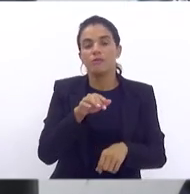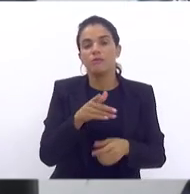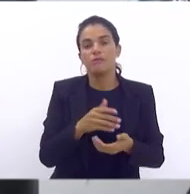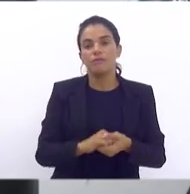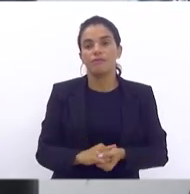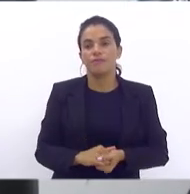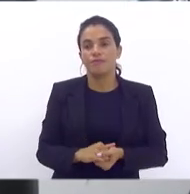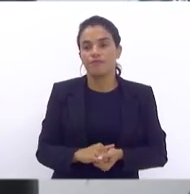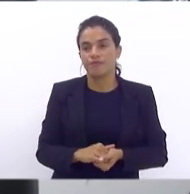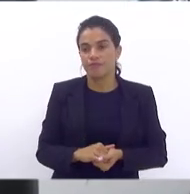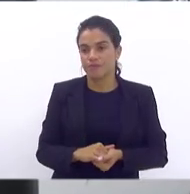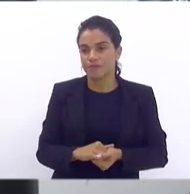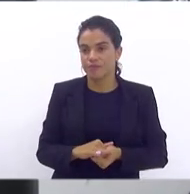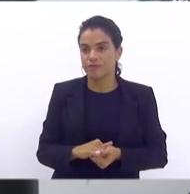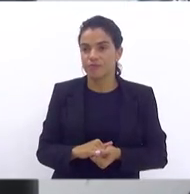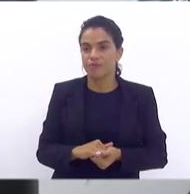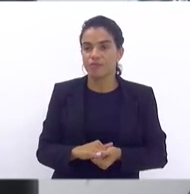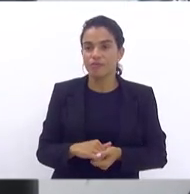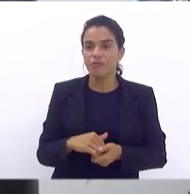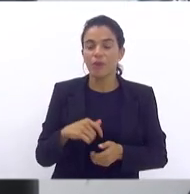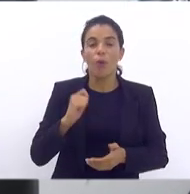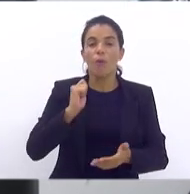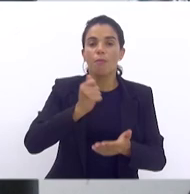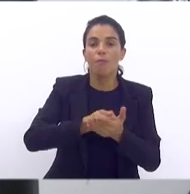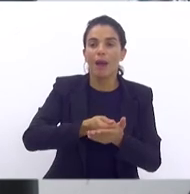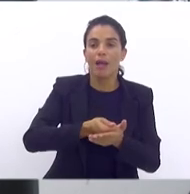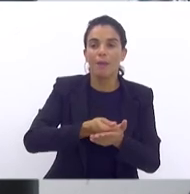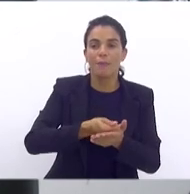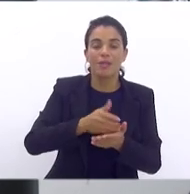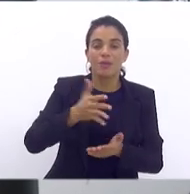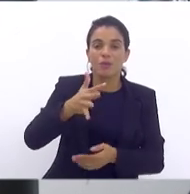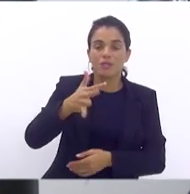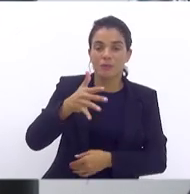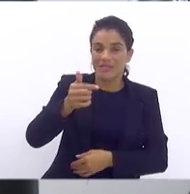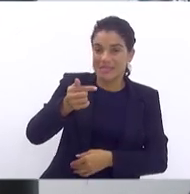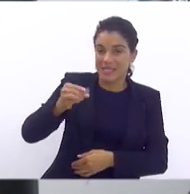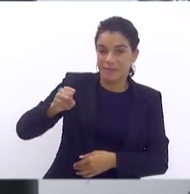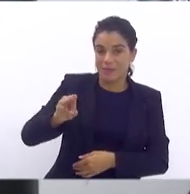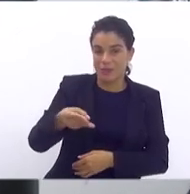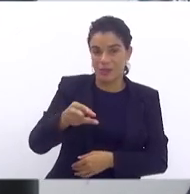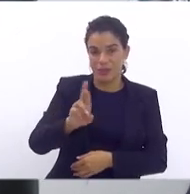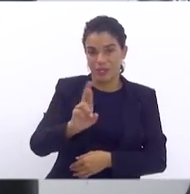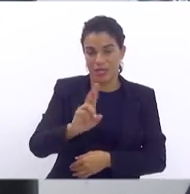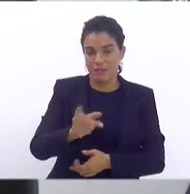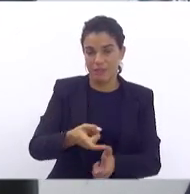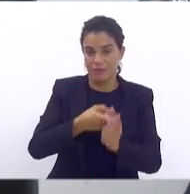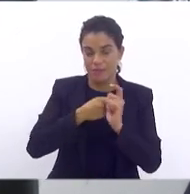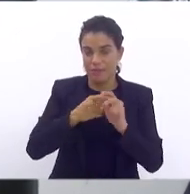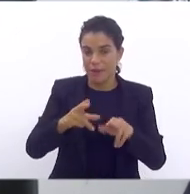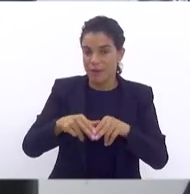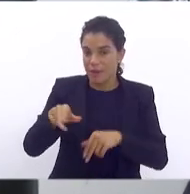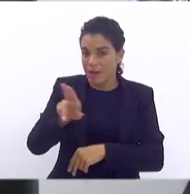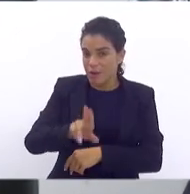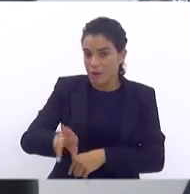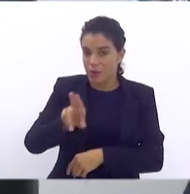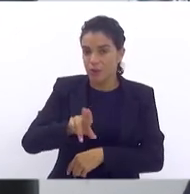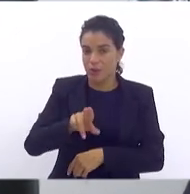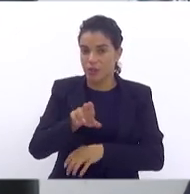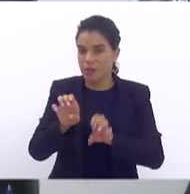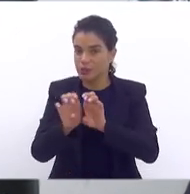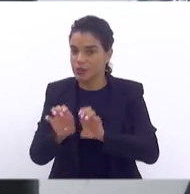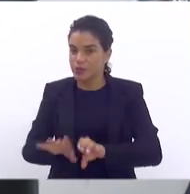graneleiro, o pagamento imediato de uma dívida de quase 7 milhões de reais pela utilização da estrutura